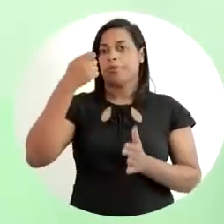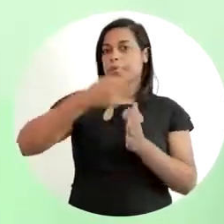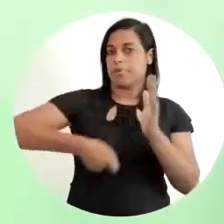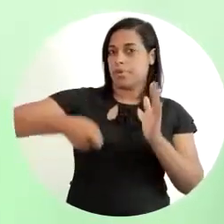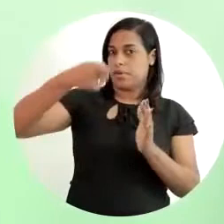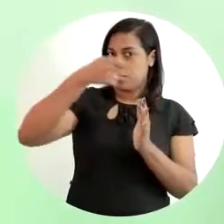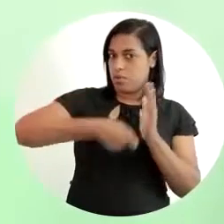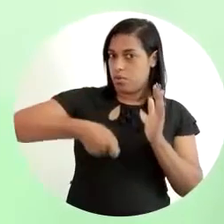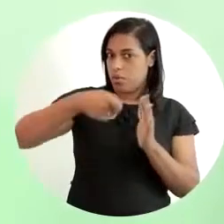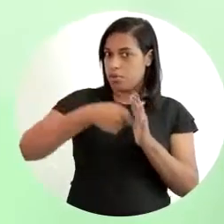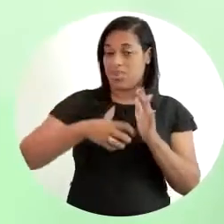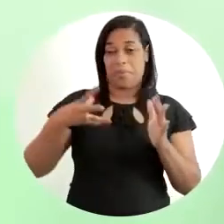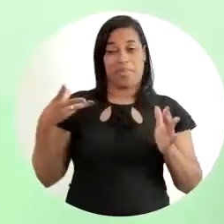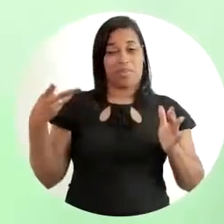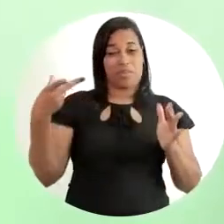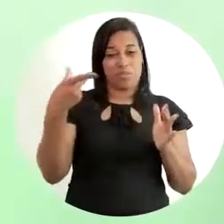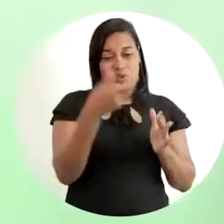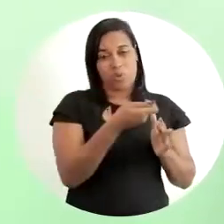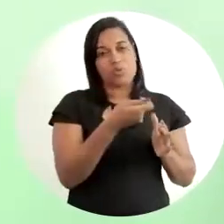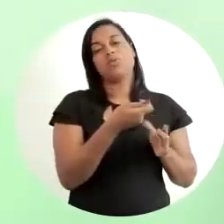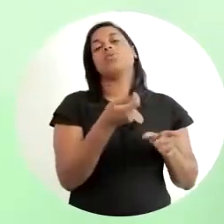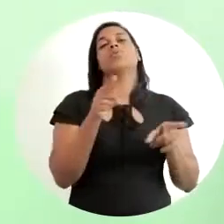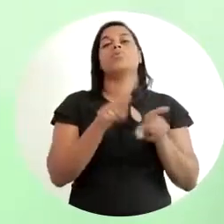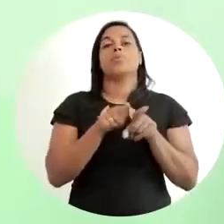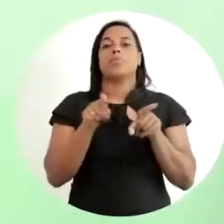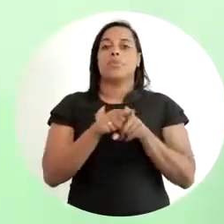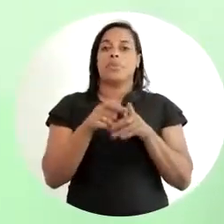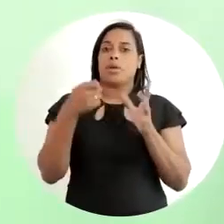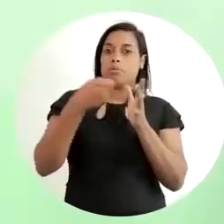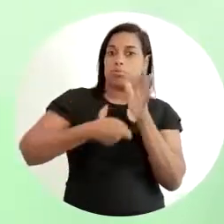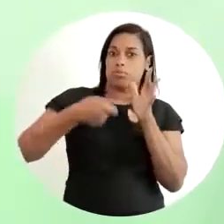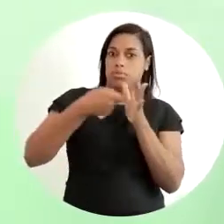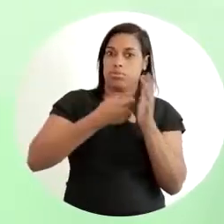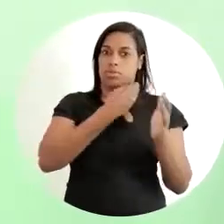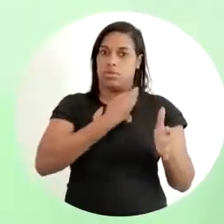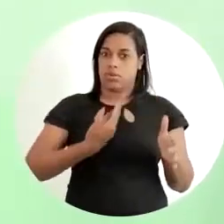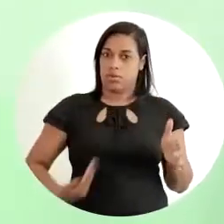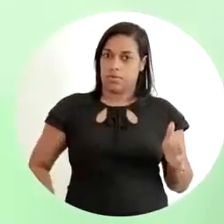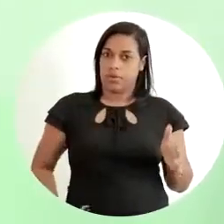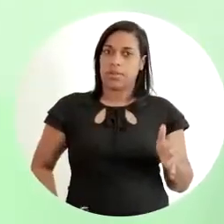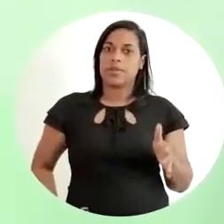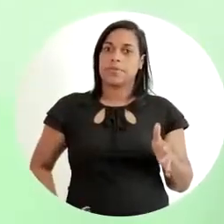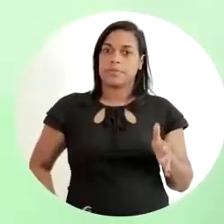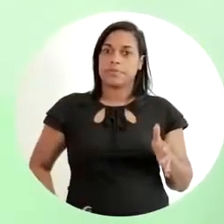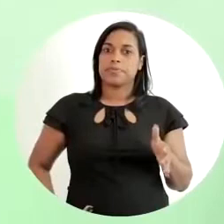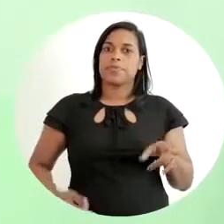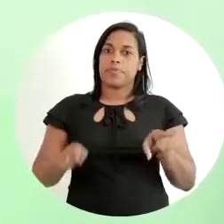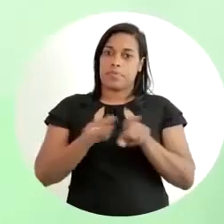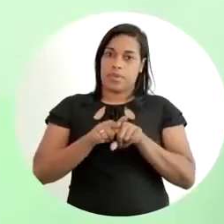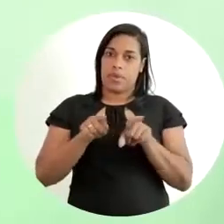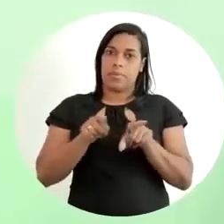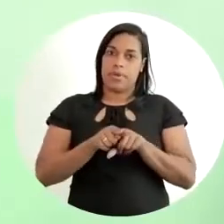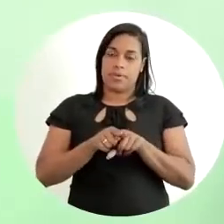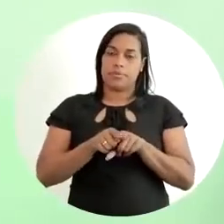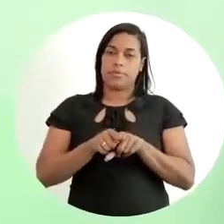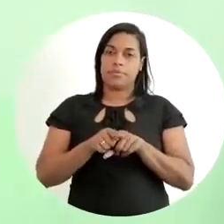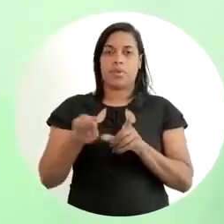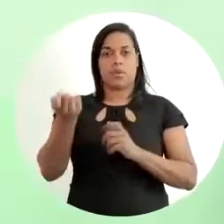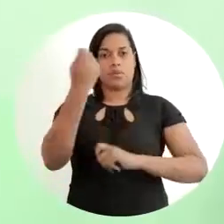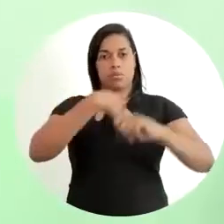gratuita, obrigatória, para todos, pressionando o governo e as